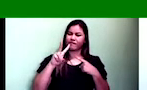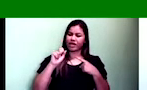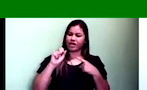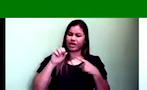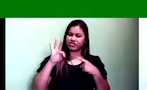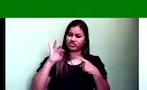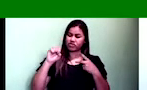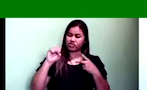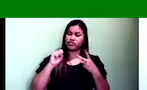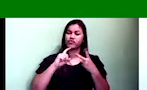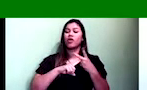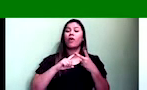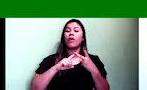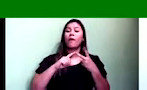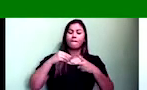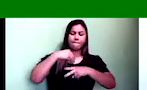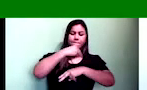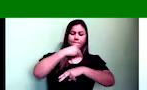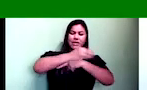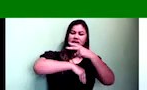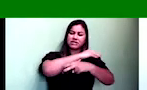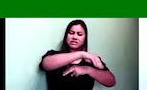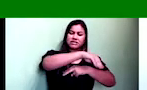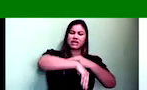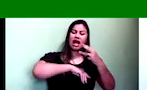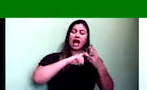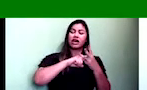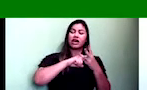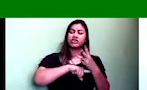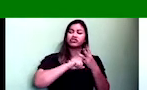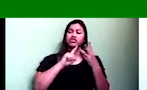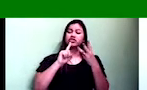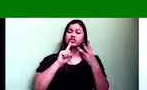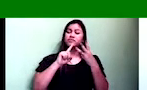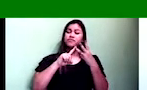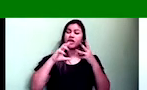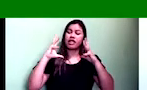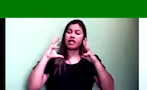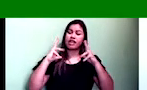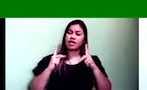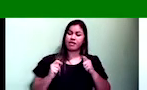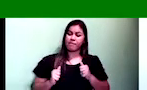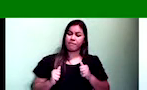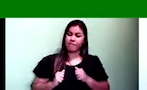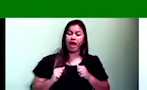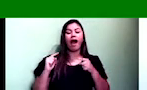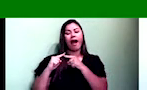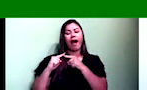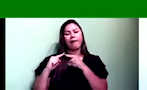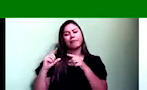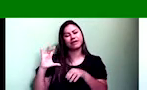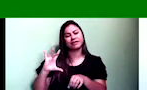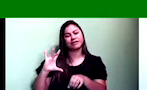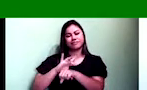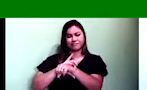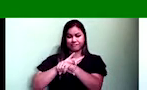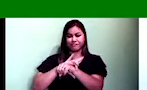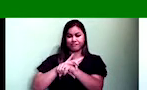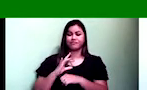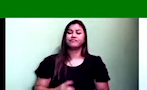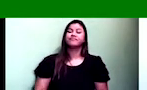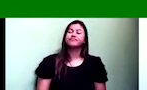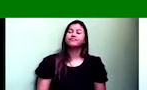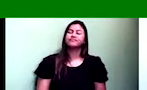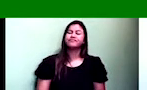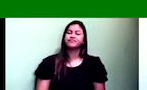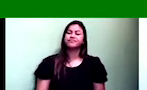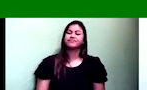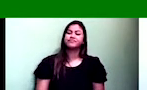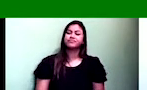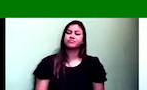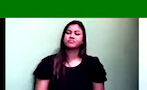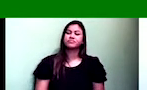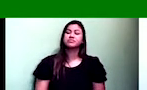querendo conotar algum sentido de segurança aos seus usuários. Ela logo foi substituída por